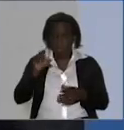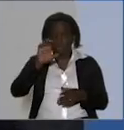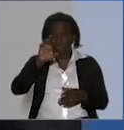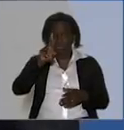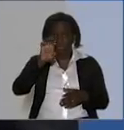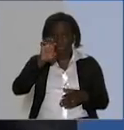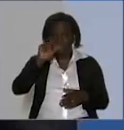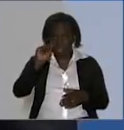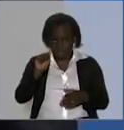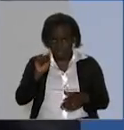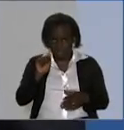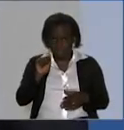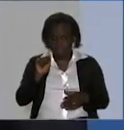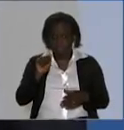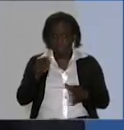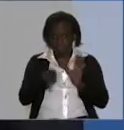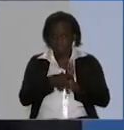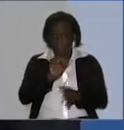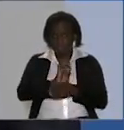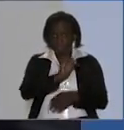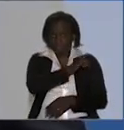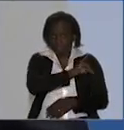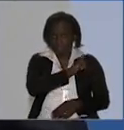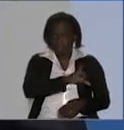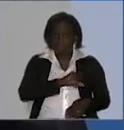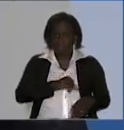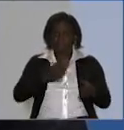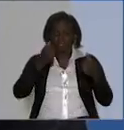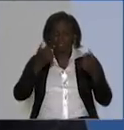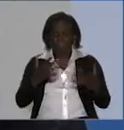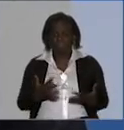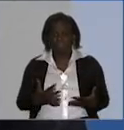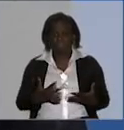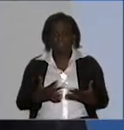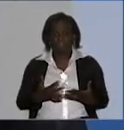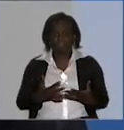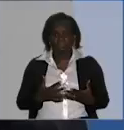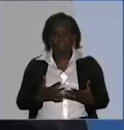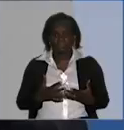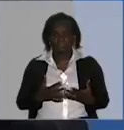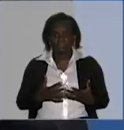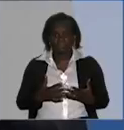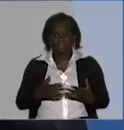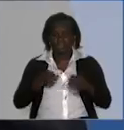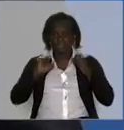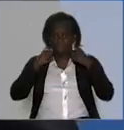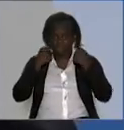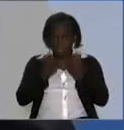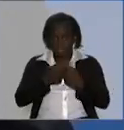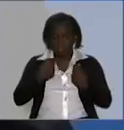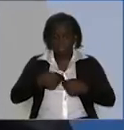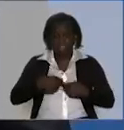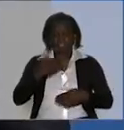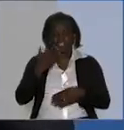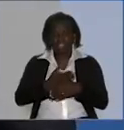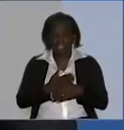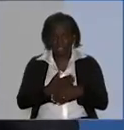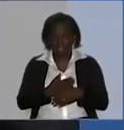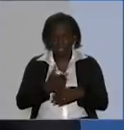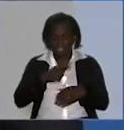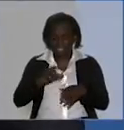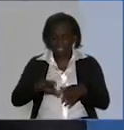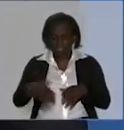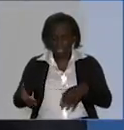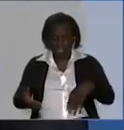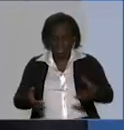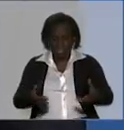Conselho Regional de Engenharia e Agronomia, aqui do Rio de Janeiro, disse que o Maracanã deveria ficar fechado. Porque tem